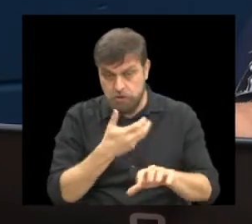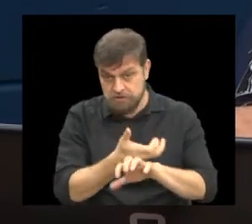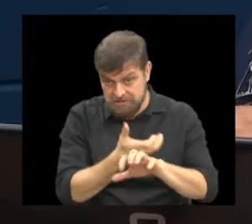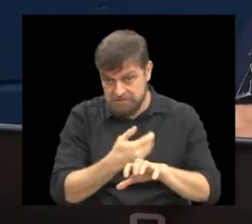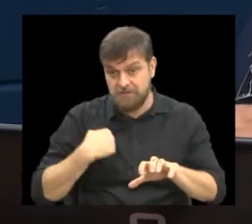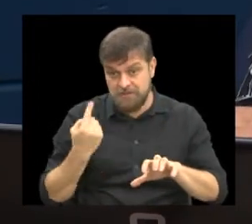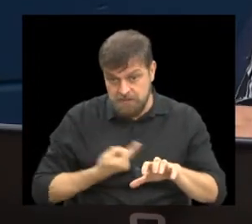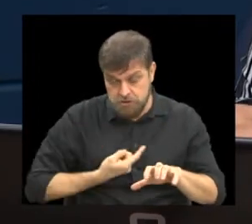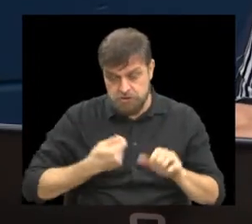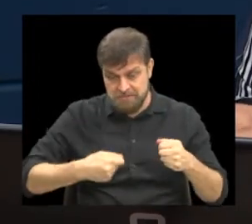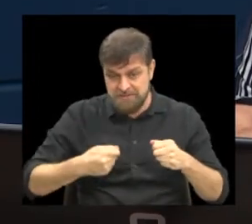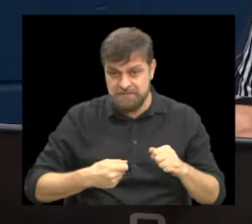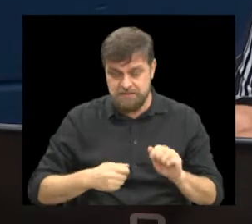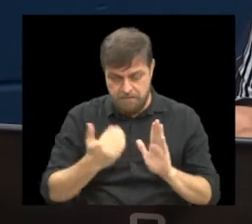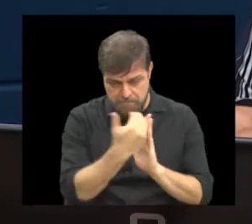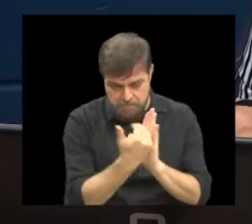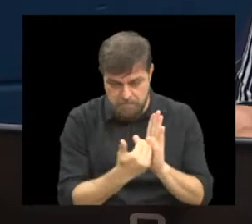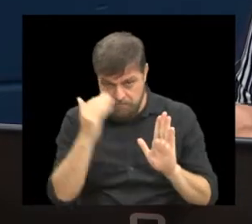E todos os nossos